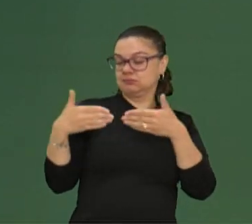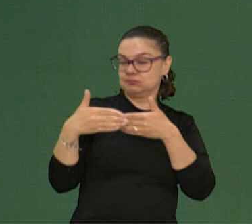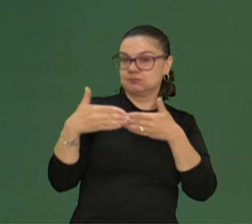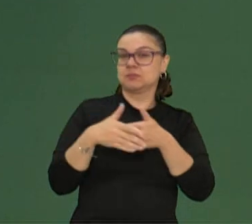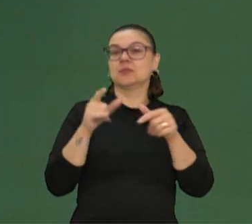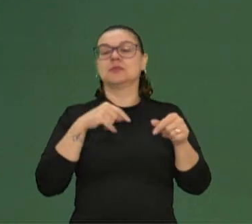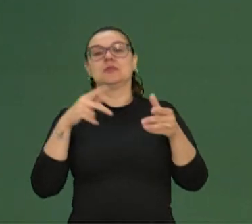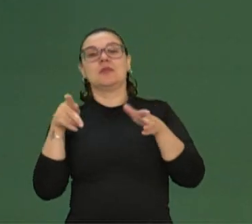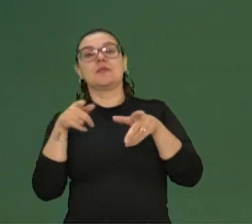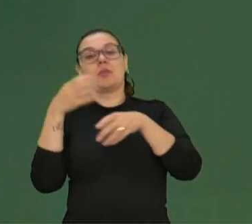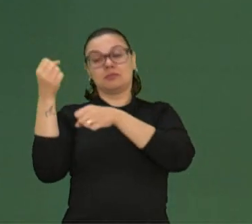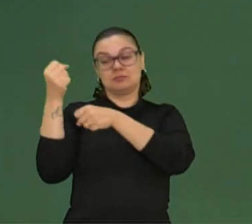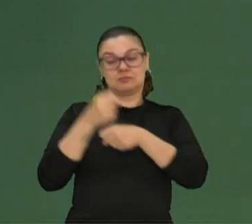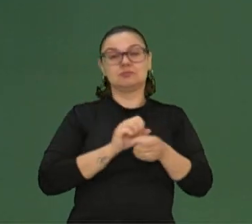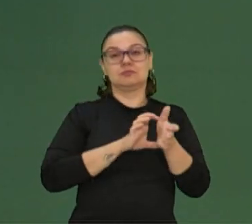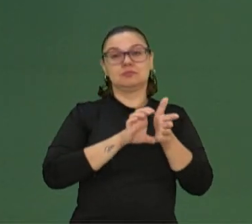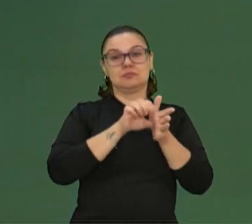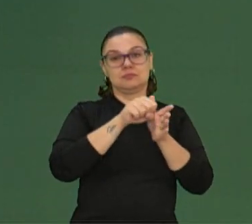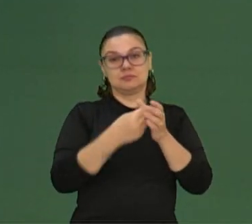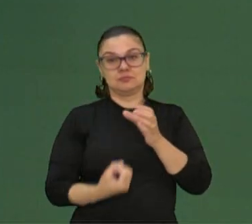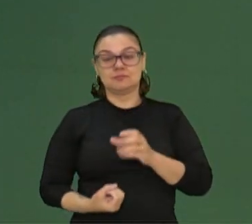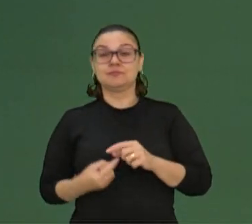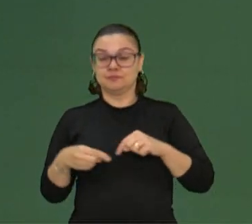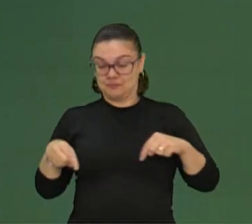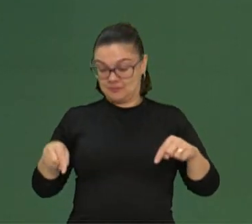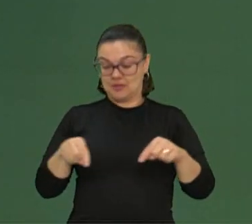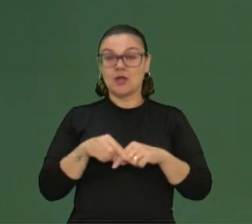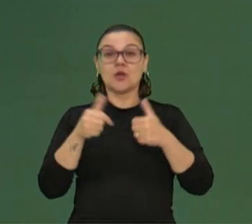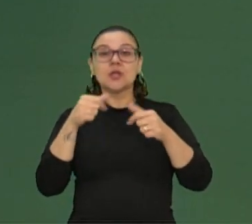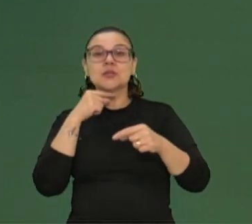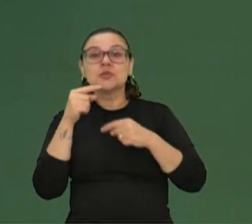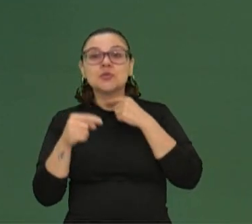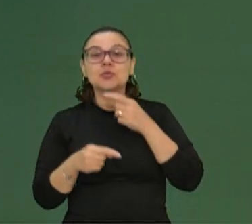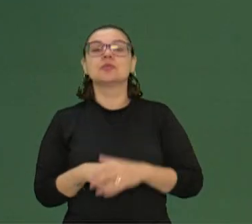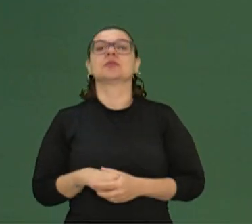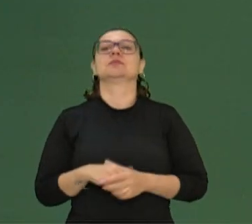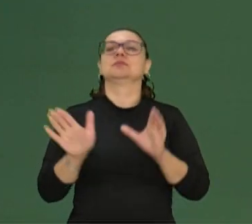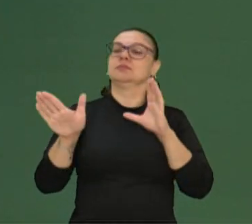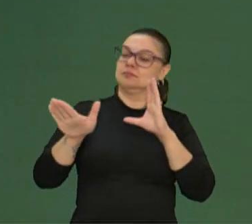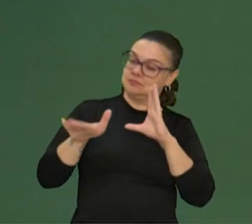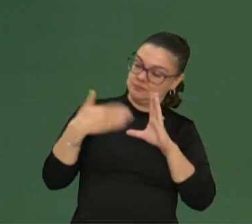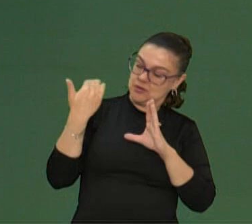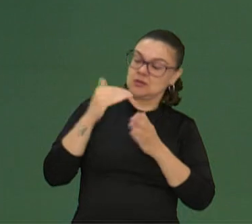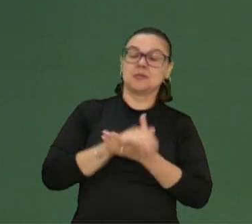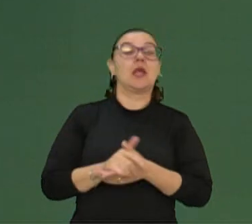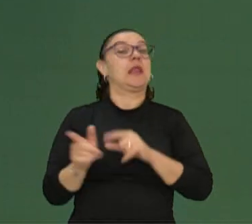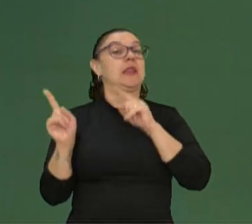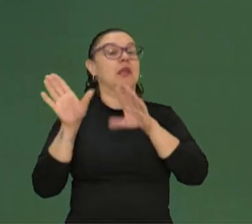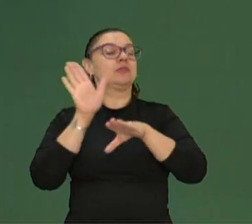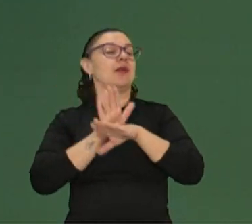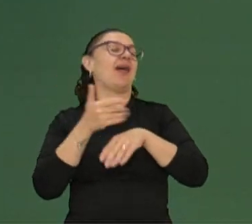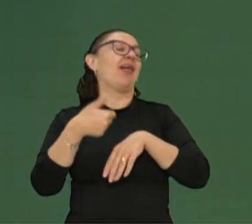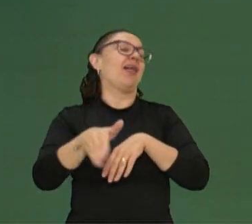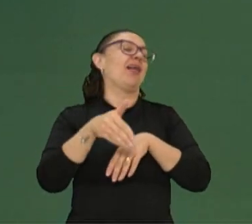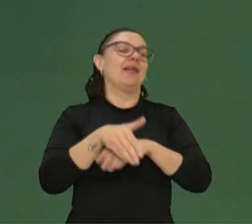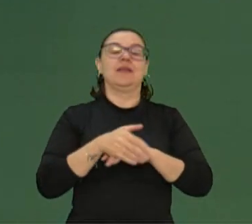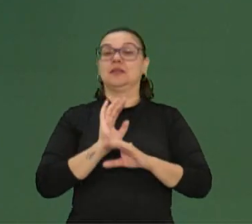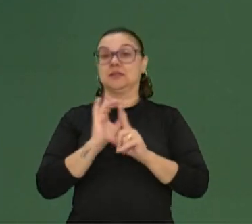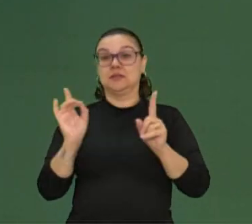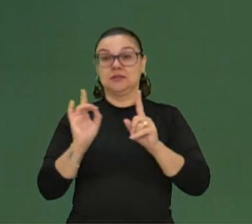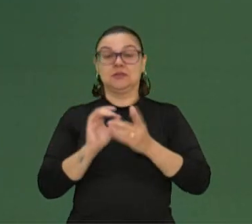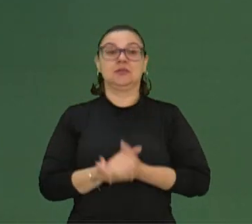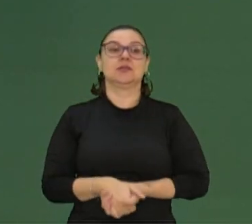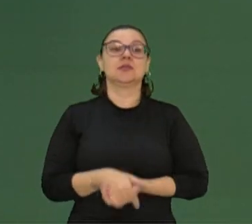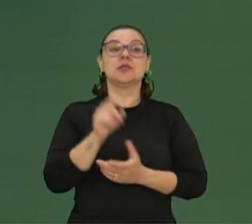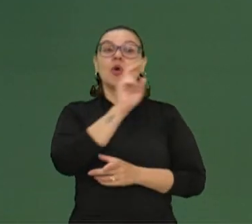aprendizagem também que vocês podem baixar pelo Classroom. Combinado? Dúvidas? Manda mensagem. Não deixa isso passar batido.